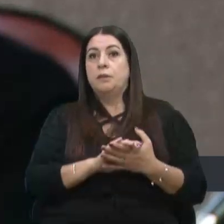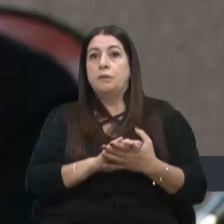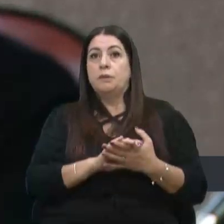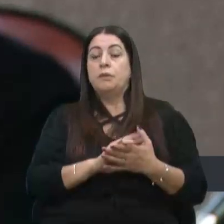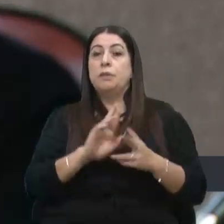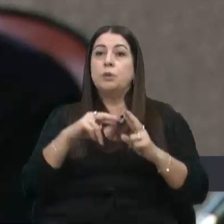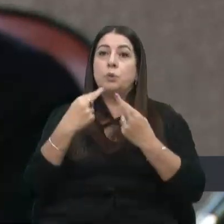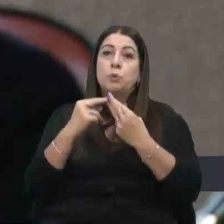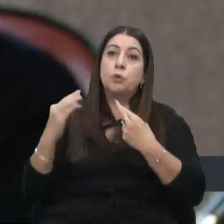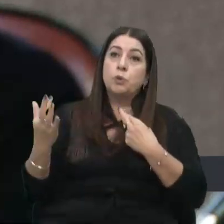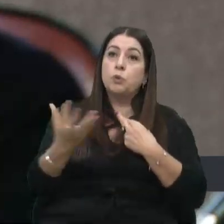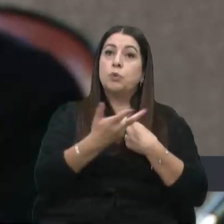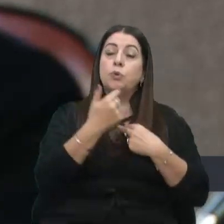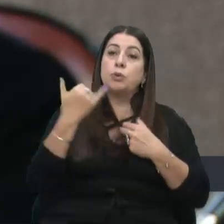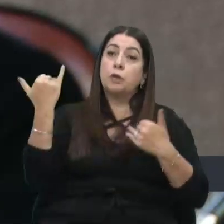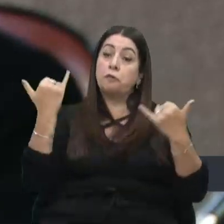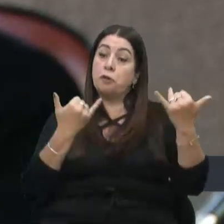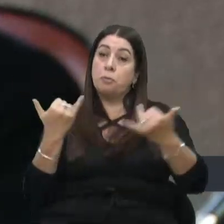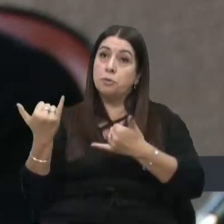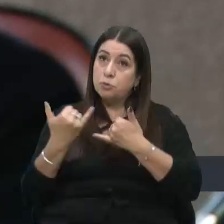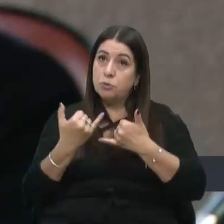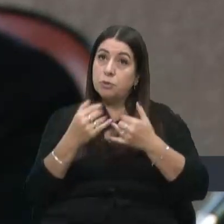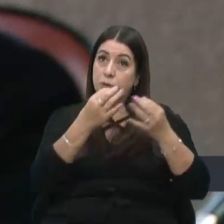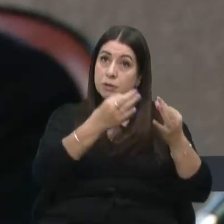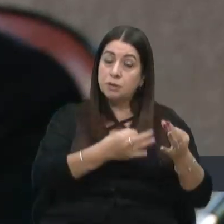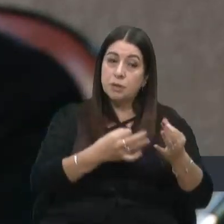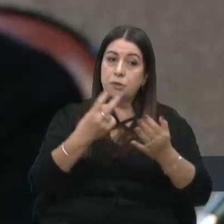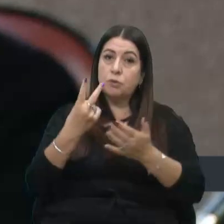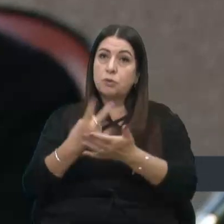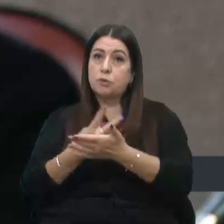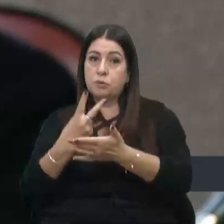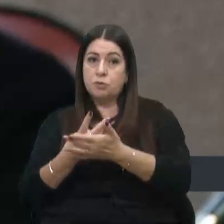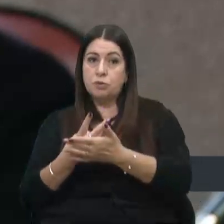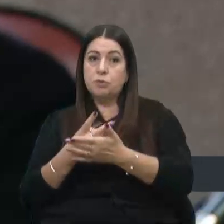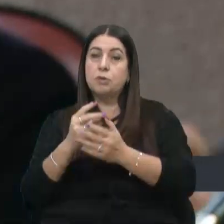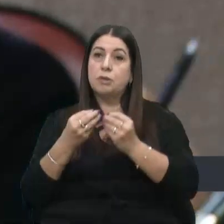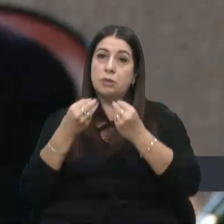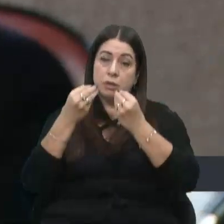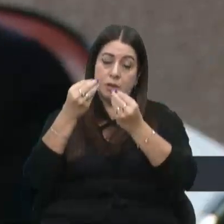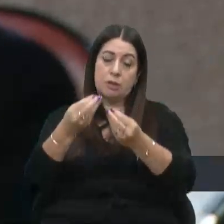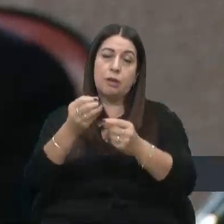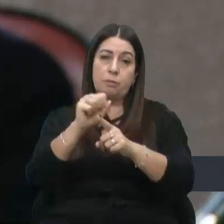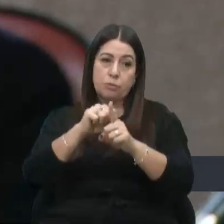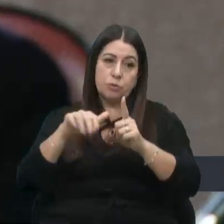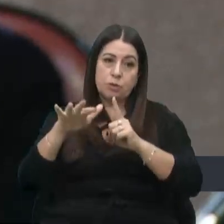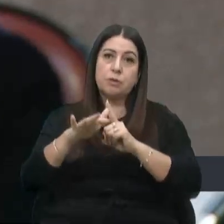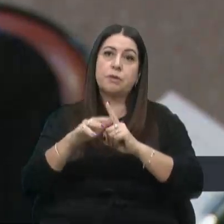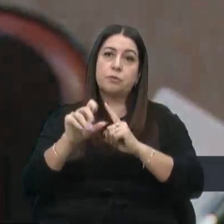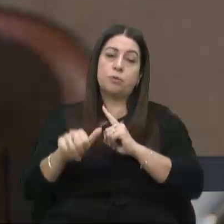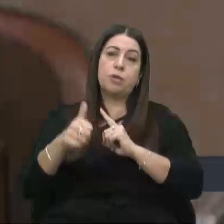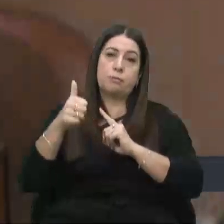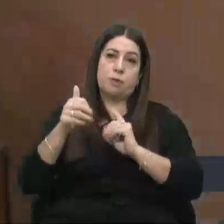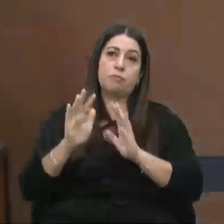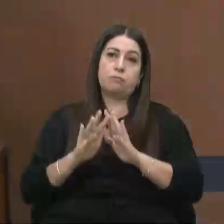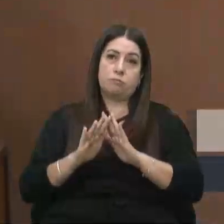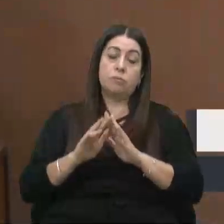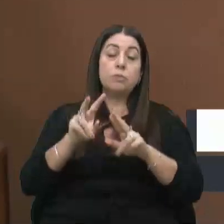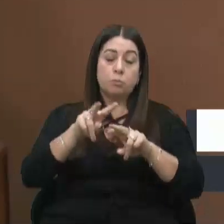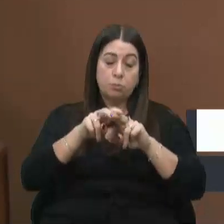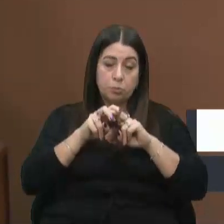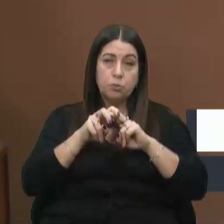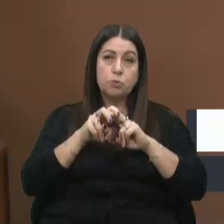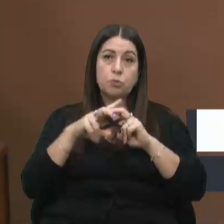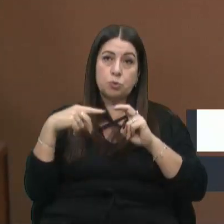reunir todas as informações daquilo que deu certo e deu errado e realmente entregar para a sociedade aquilo que é de melhor e por isso